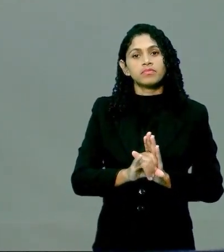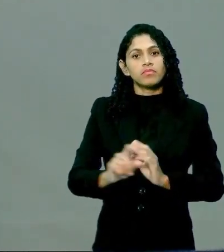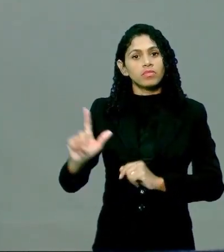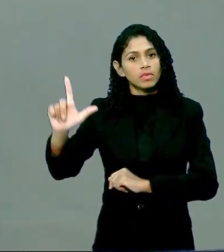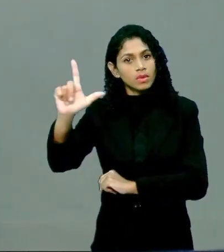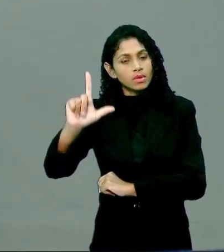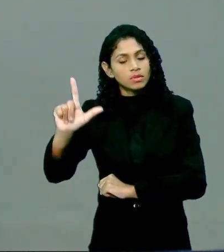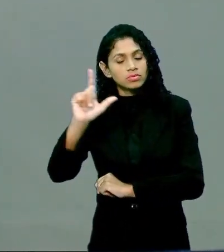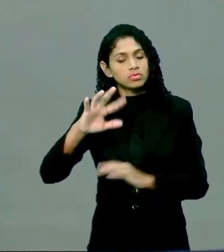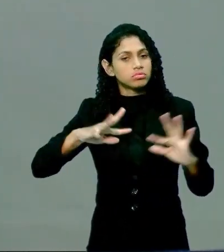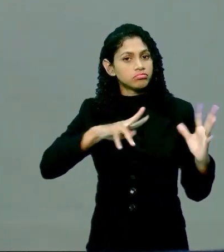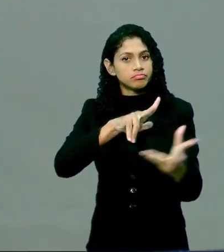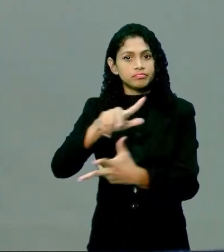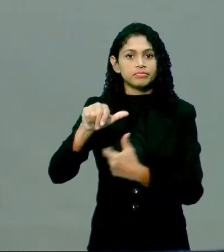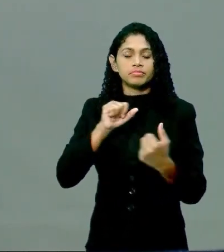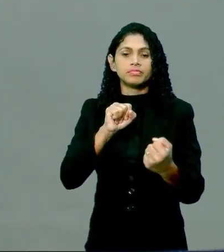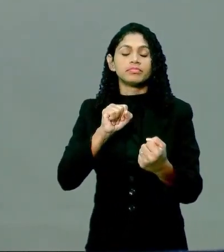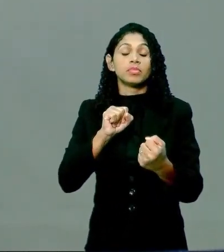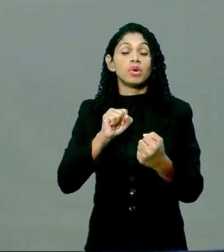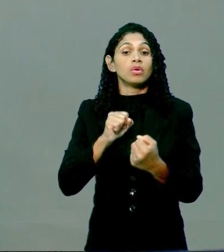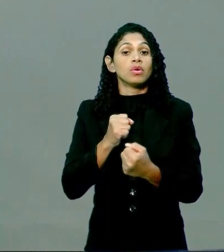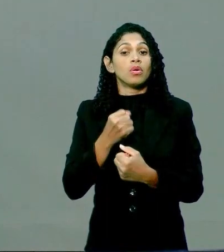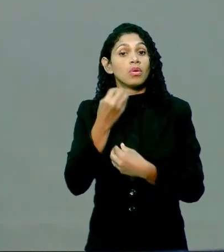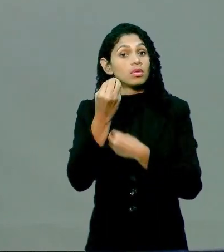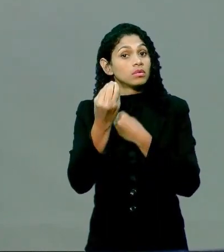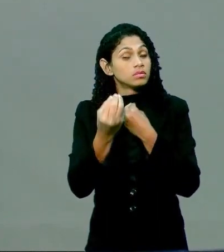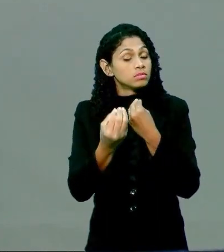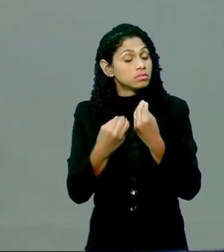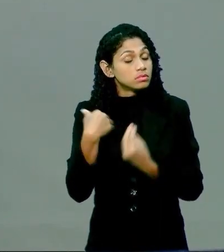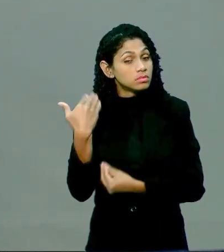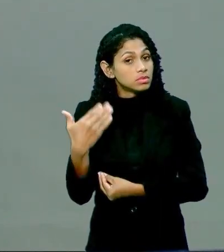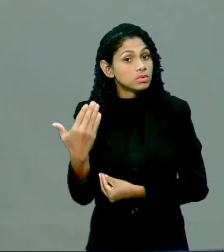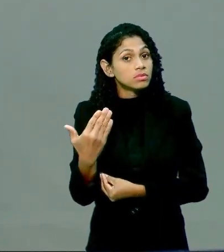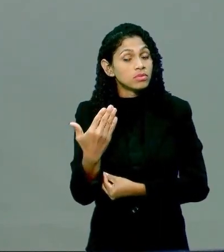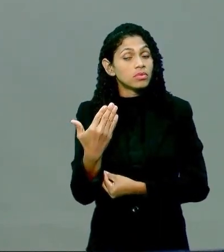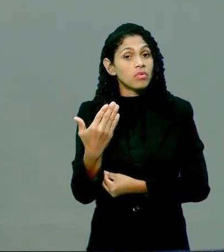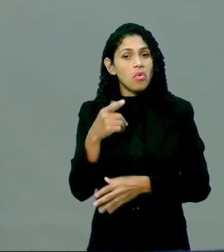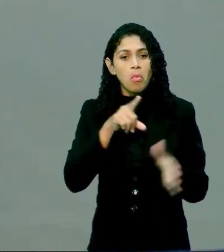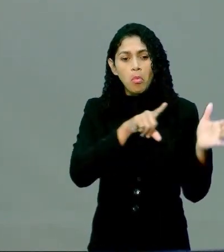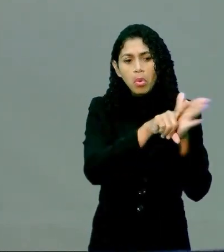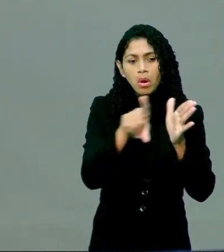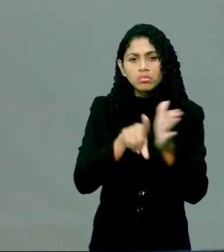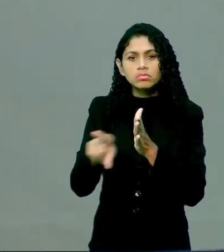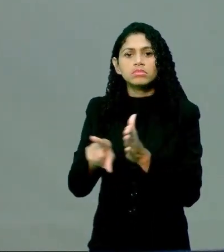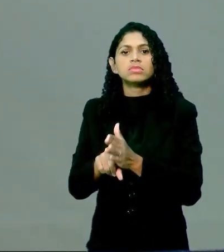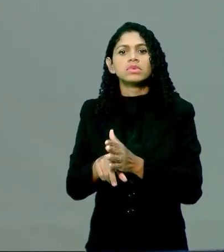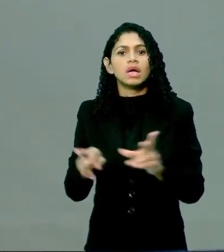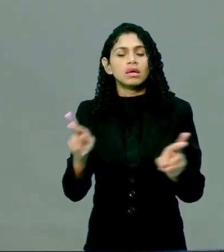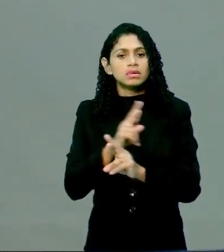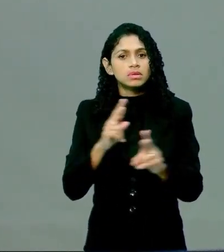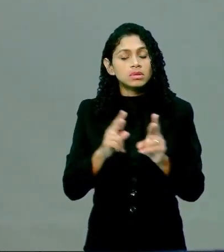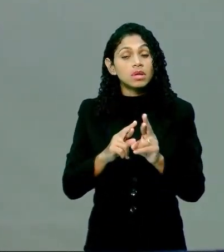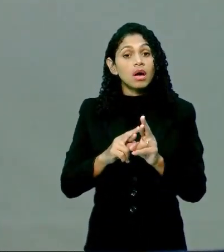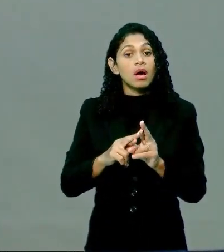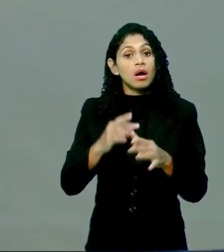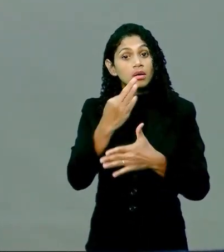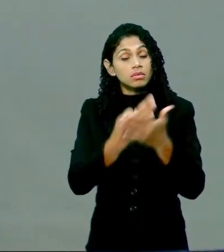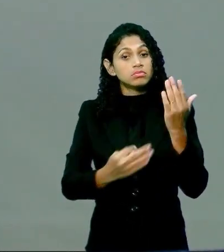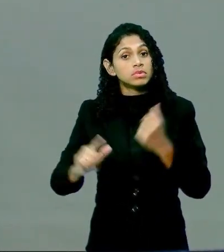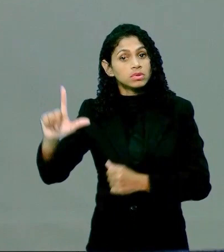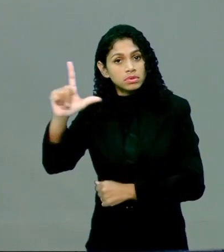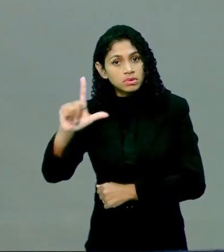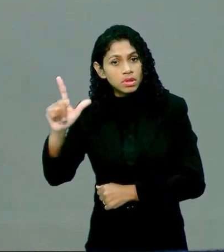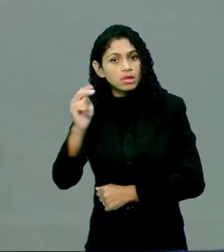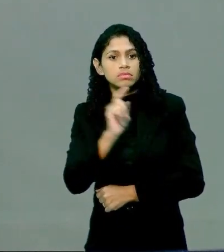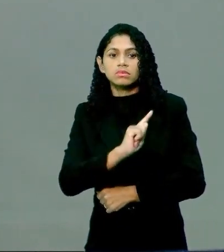da literatura no geral. Então, quando você for questionado acerca do texto literário e não literário, lembra dessas informações que com certeza